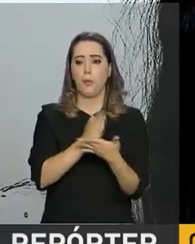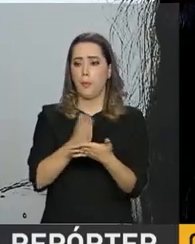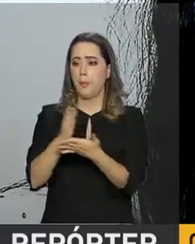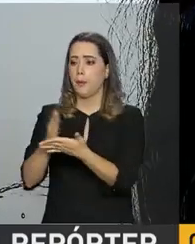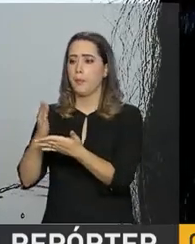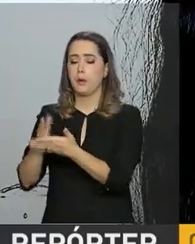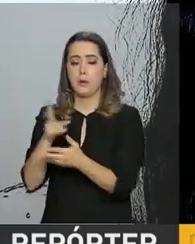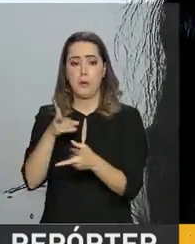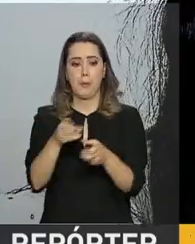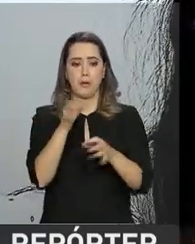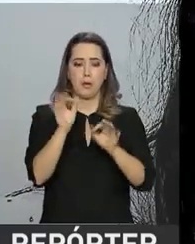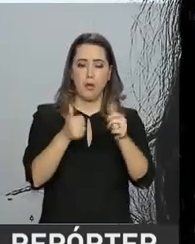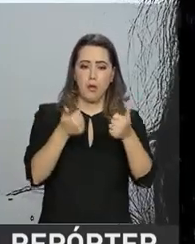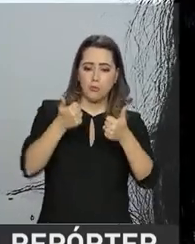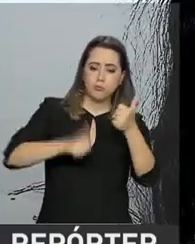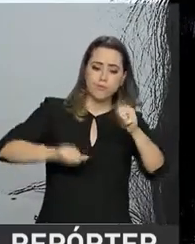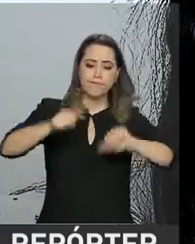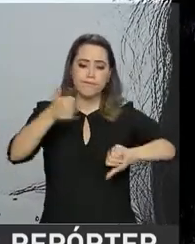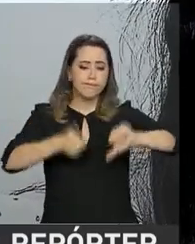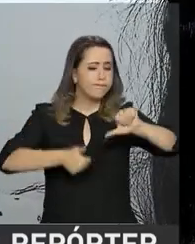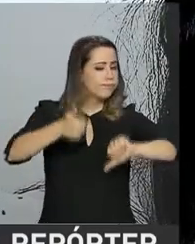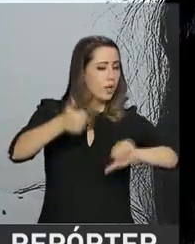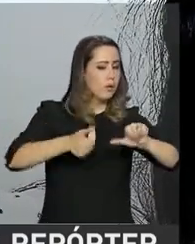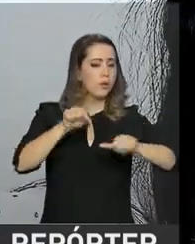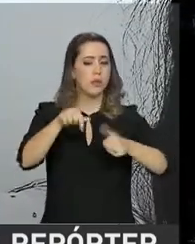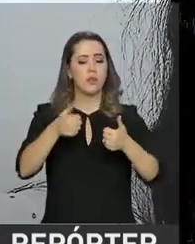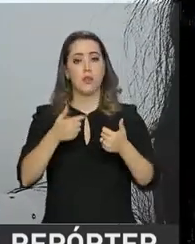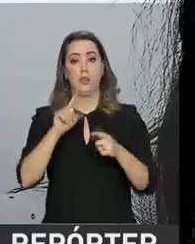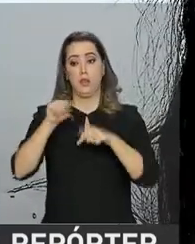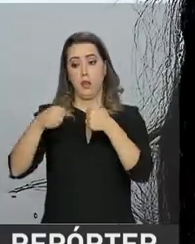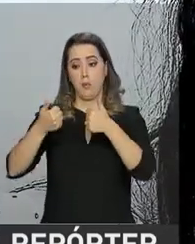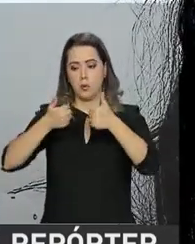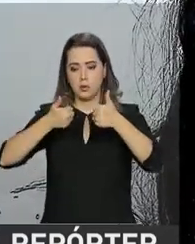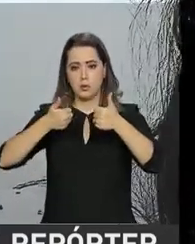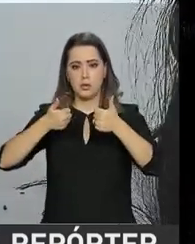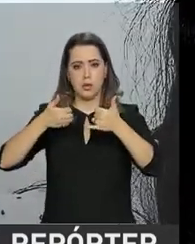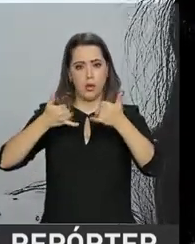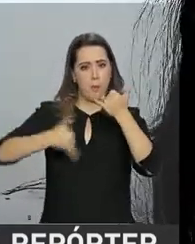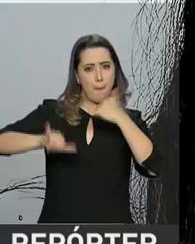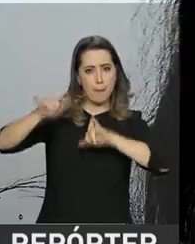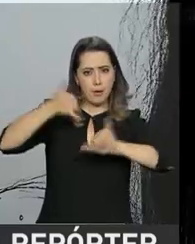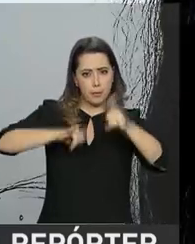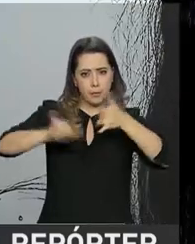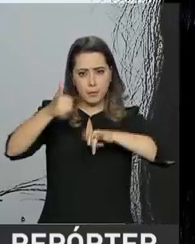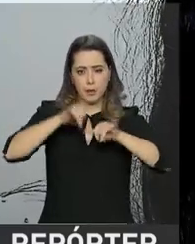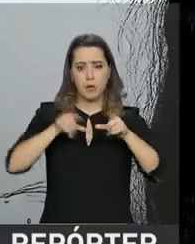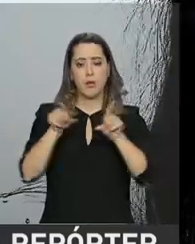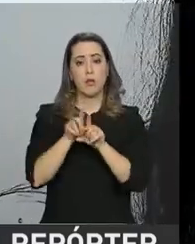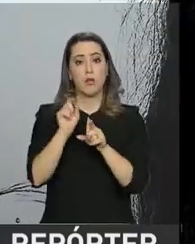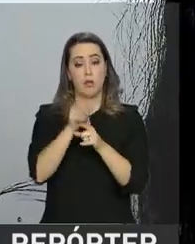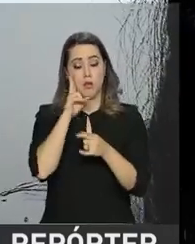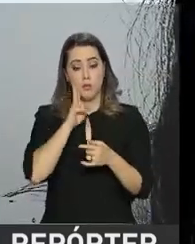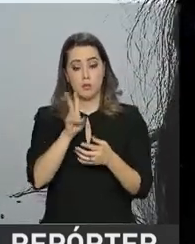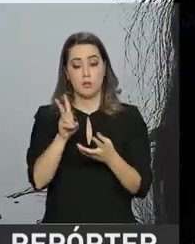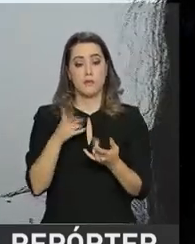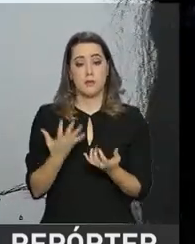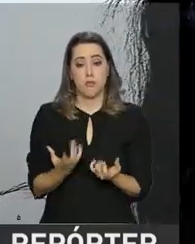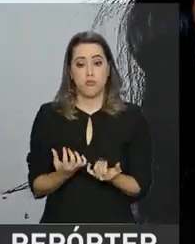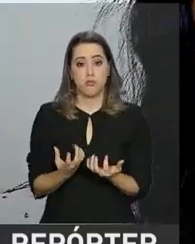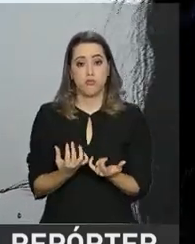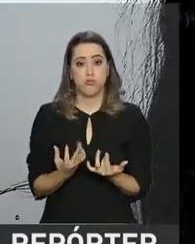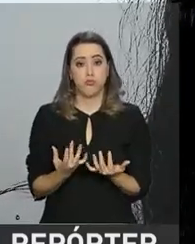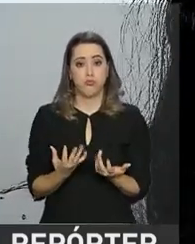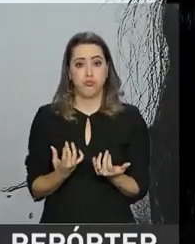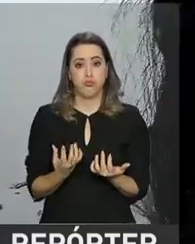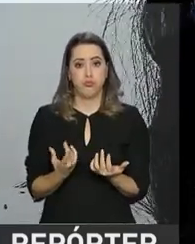cor do leite. Esse leite passa por um processo chamado pasteurização, onde ele é aquecido,